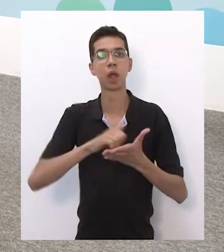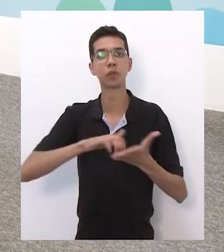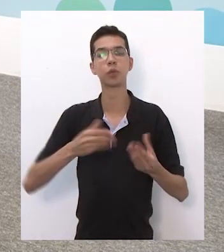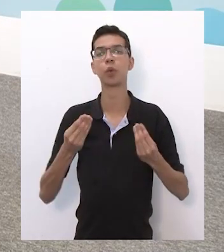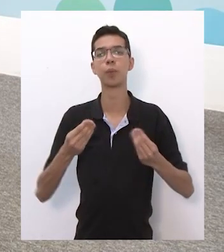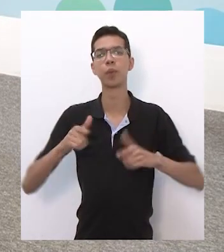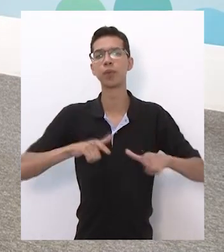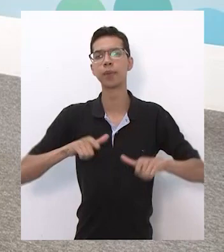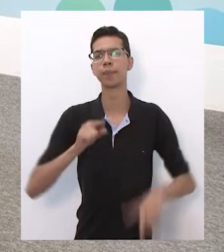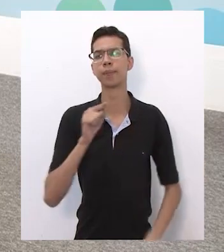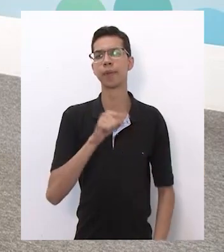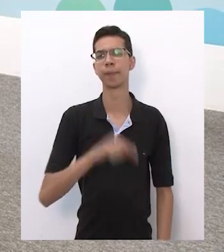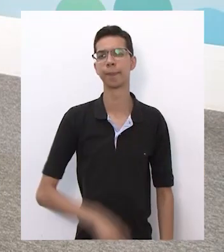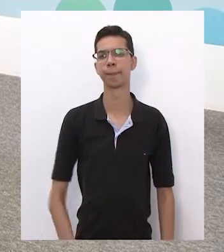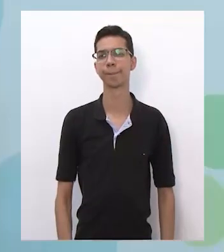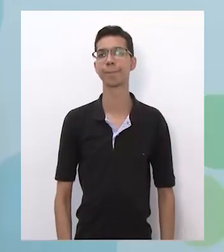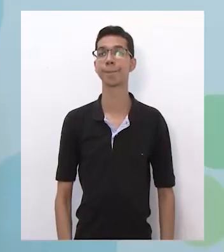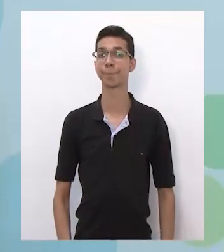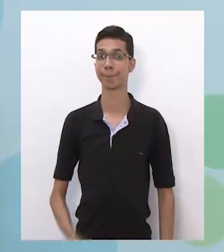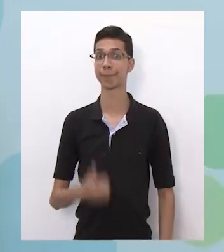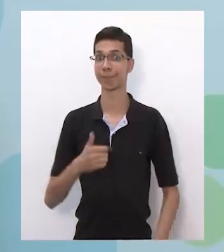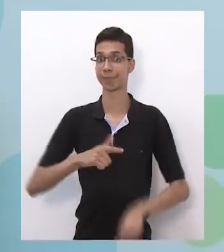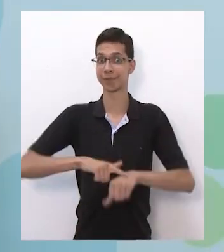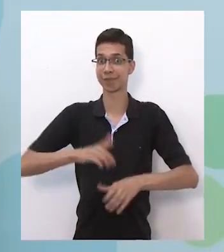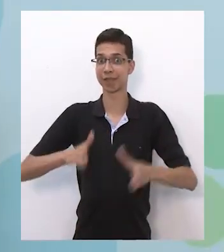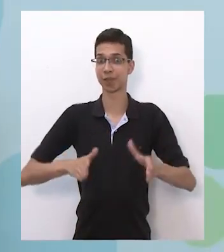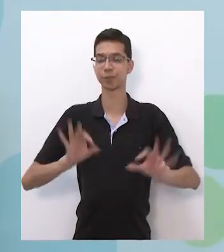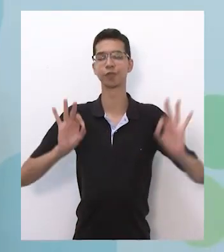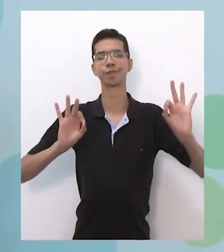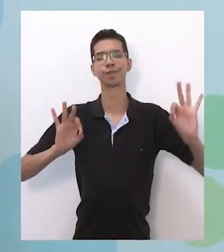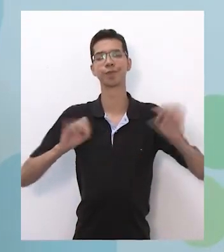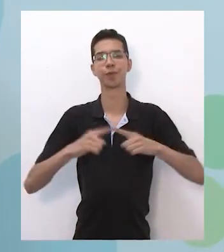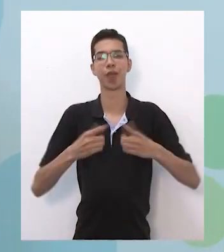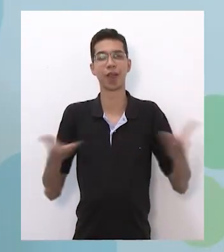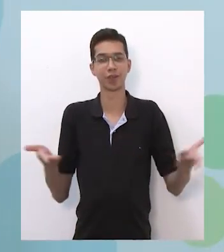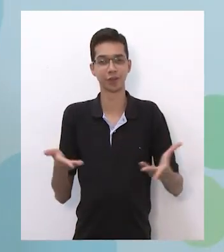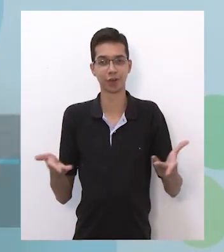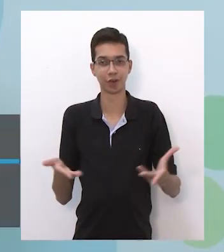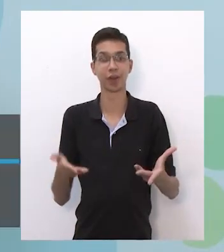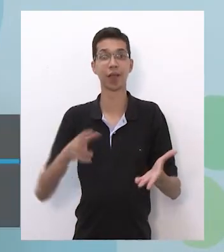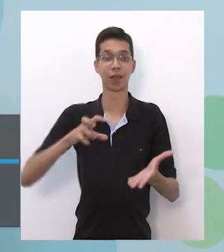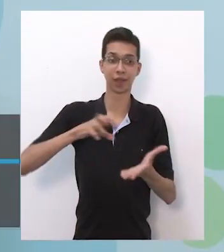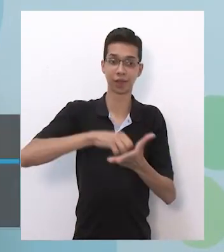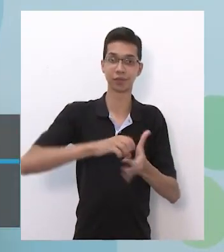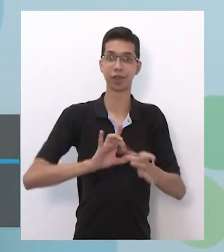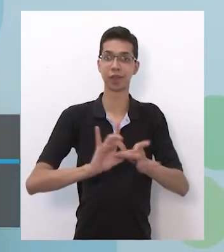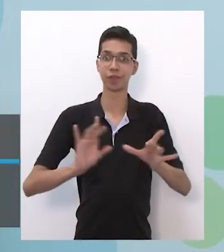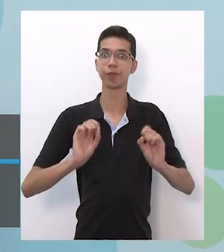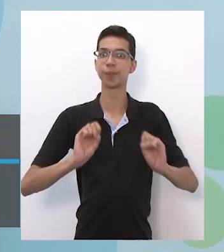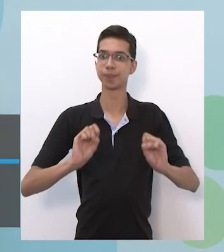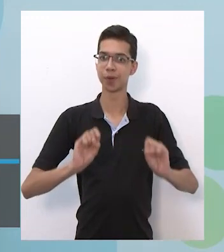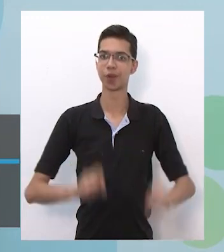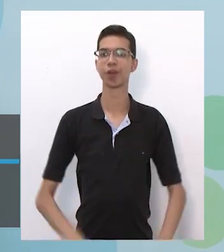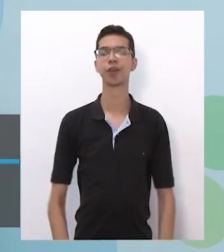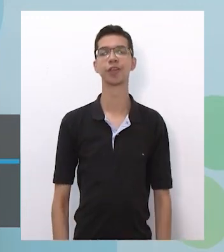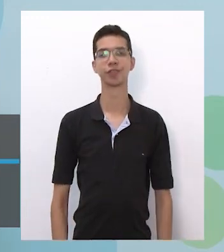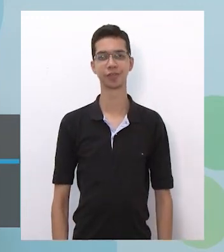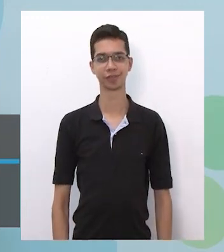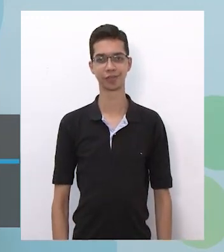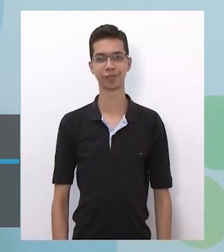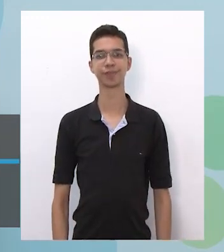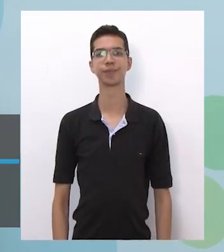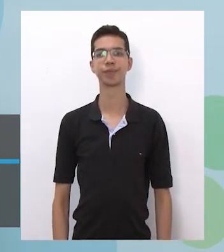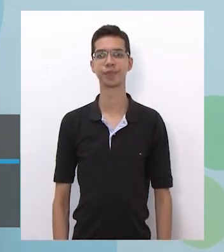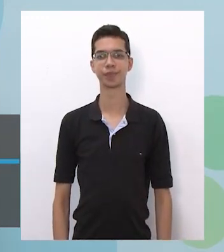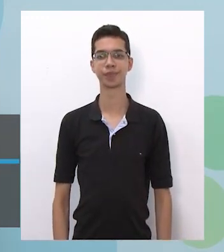André, e realmente em um período excelente, porque nesse exato momento nós estamos com as inscrições abertas no nosso banco de talentos da Secretaria de